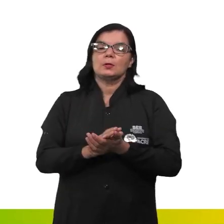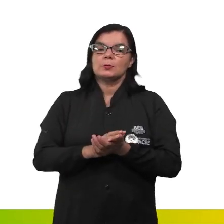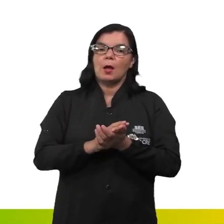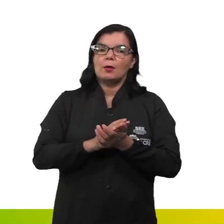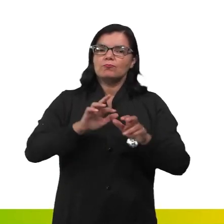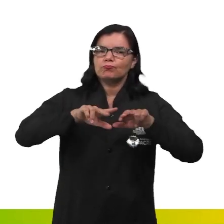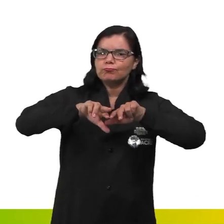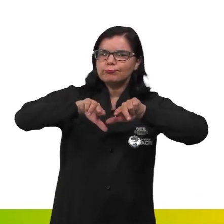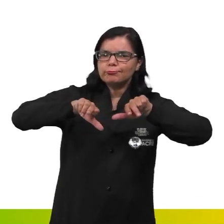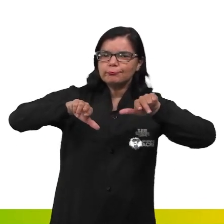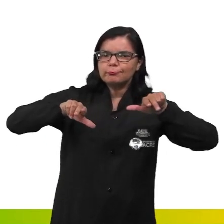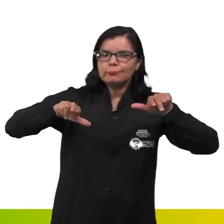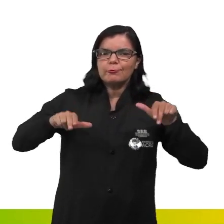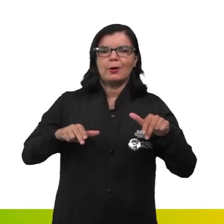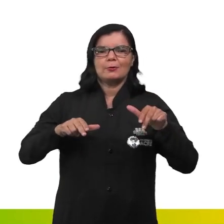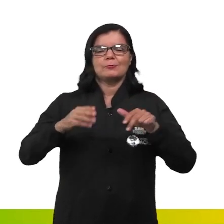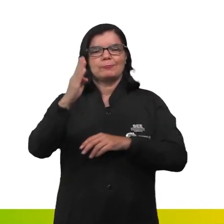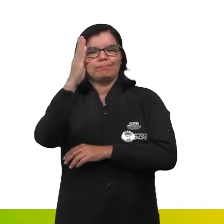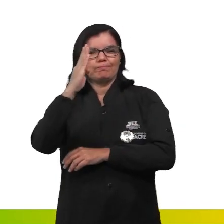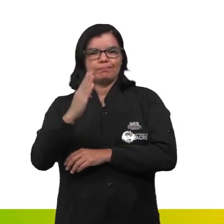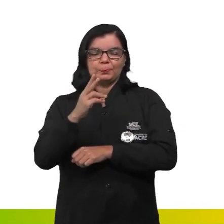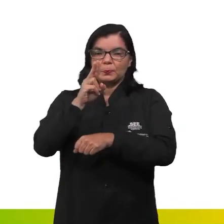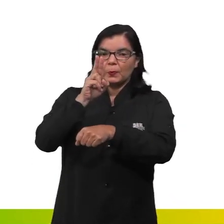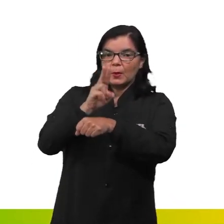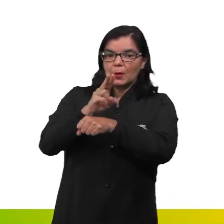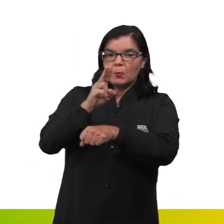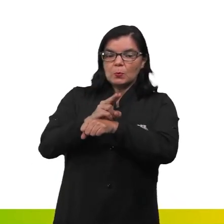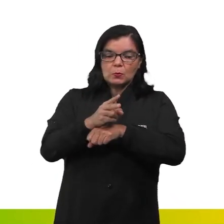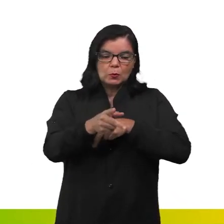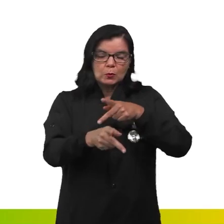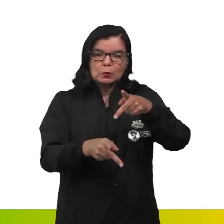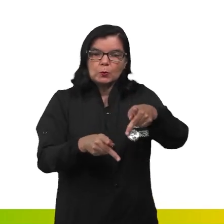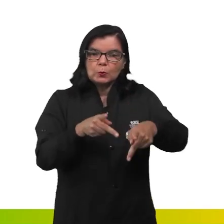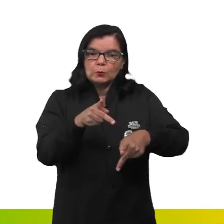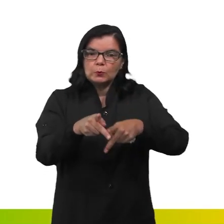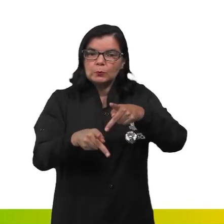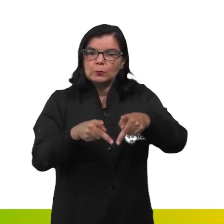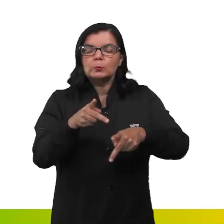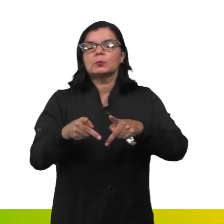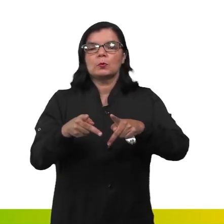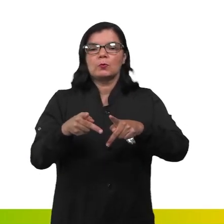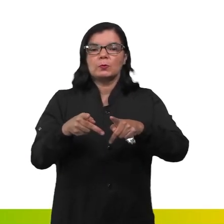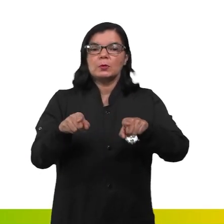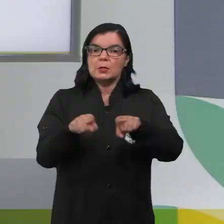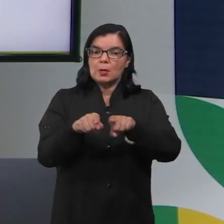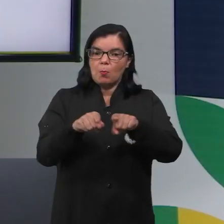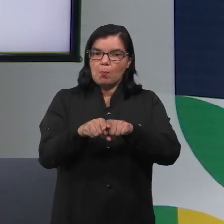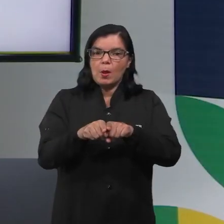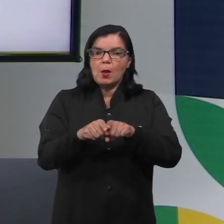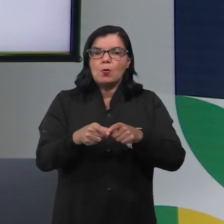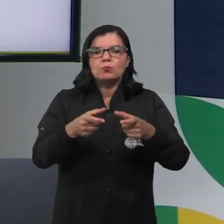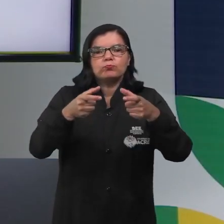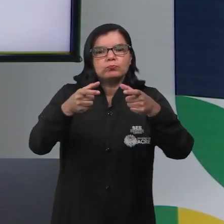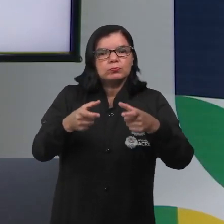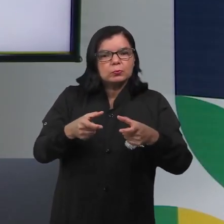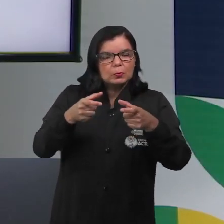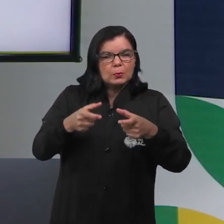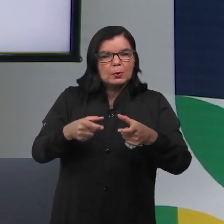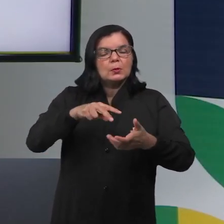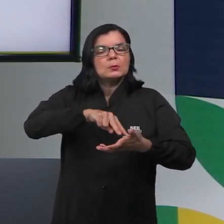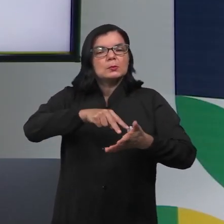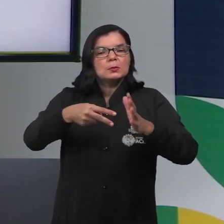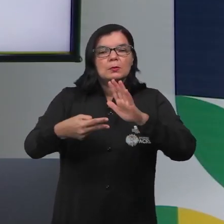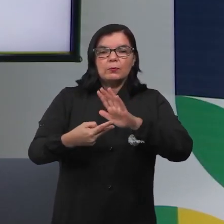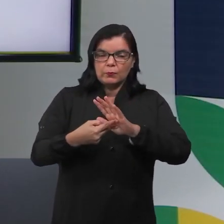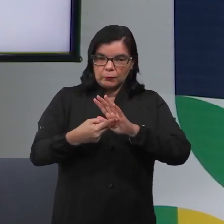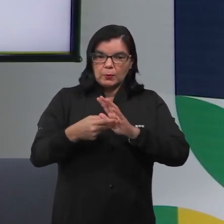Brasil. Então, proteger esses povos e as suas reservas também é proteger a